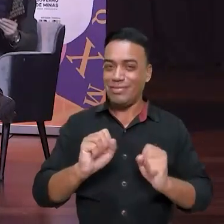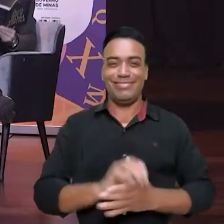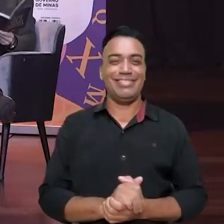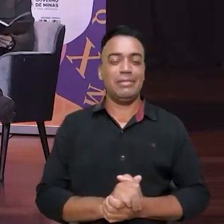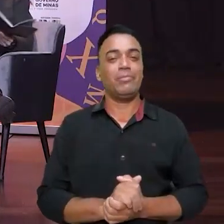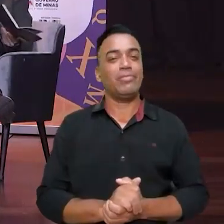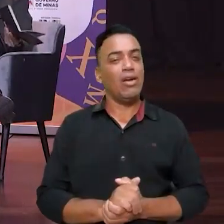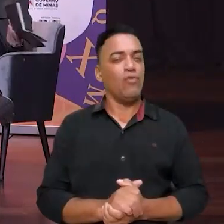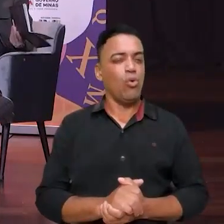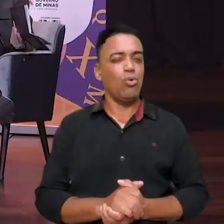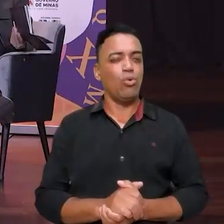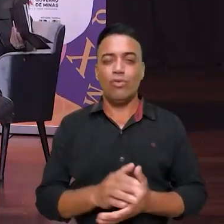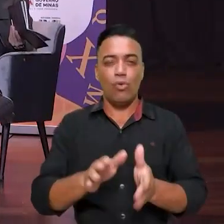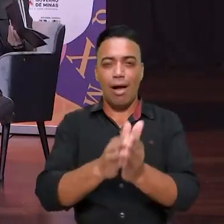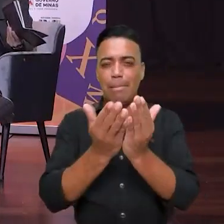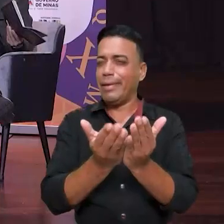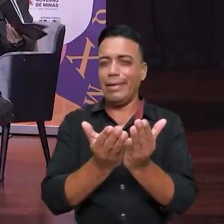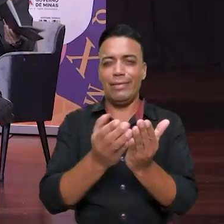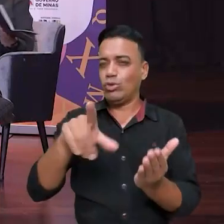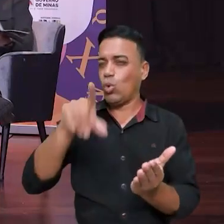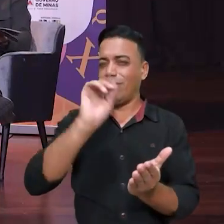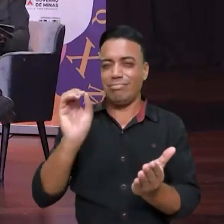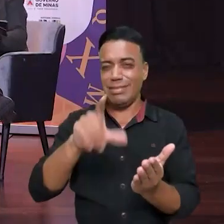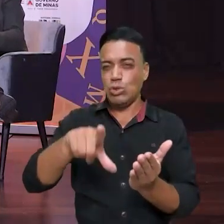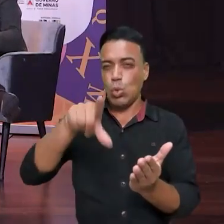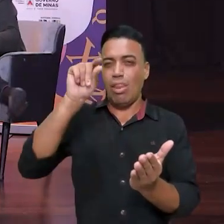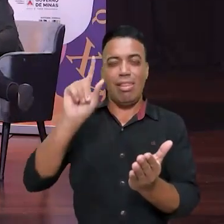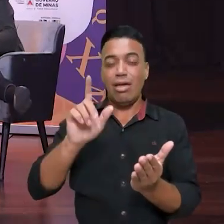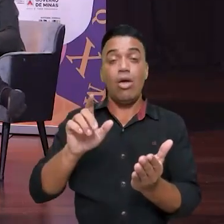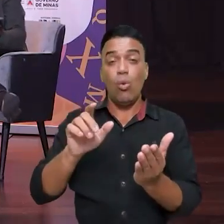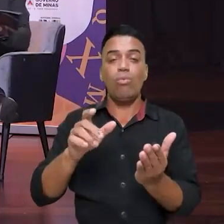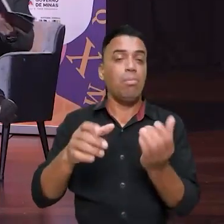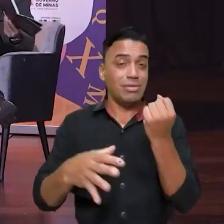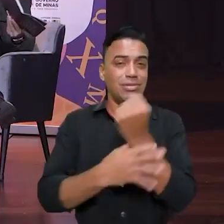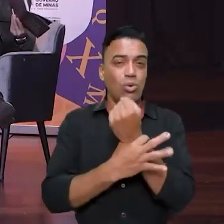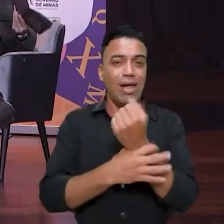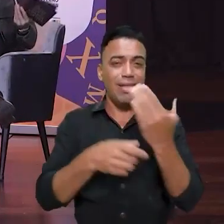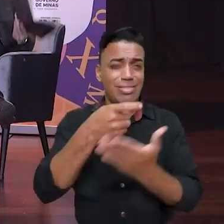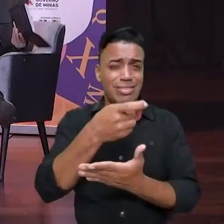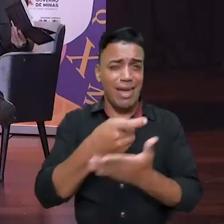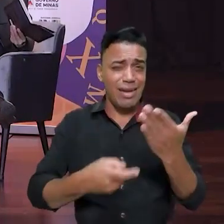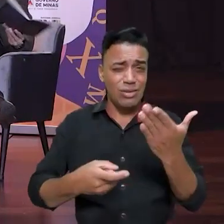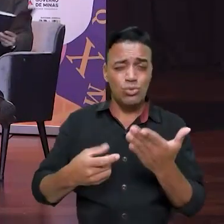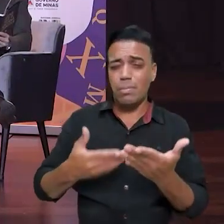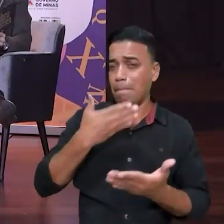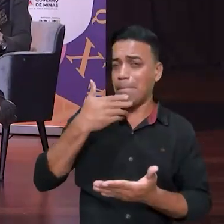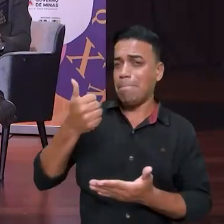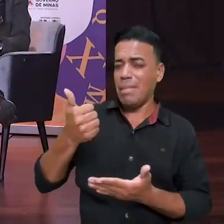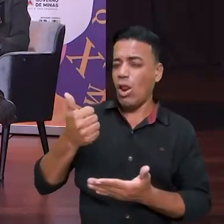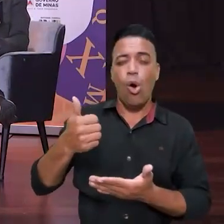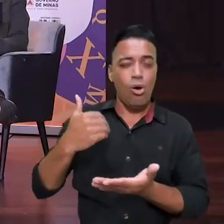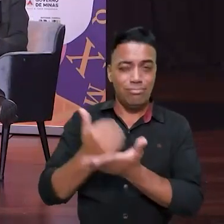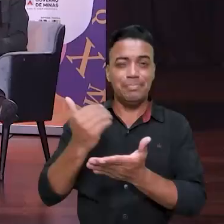Bom, vou me atrever aqui a abrir sem escolher muito, assim, eu posso assegurar, mesmo sem ler, que tem trechos muito melhores. Então